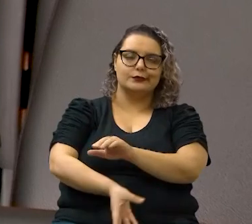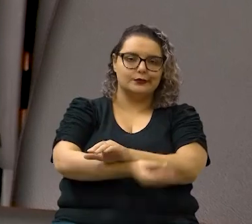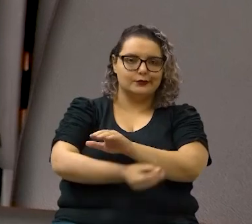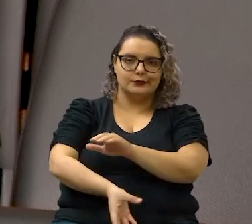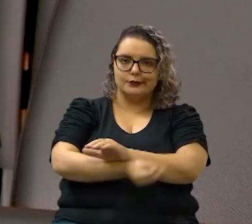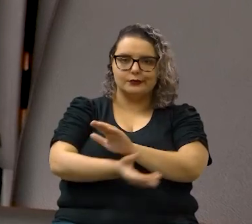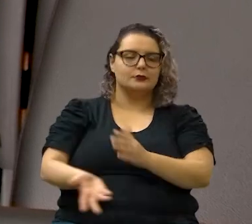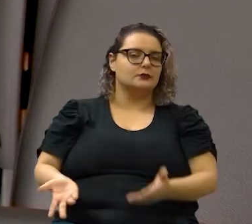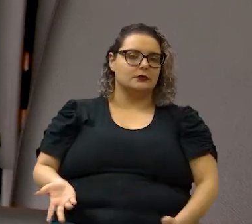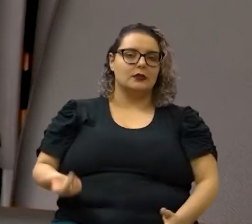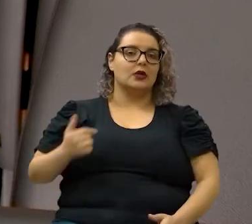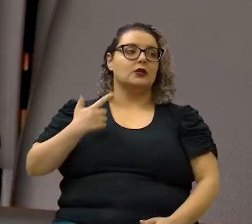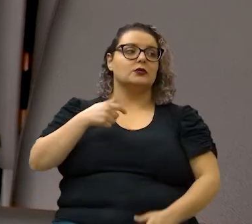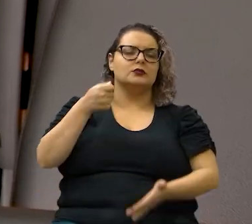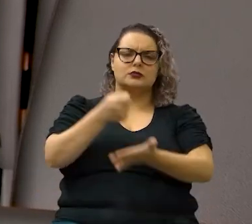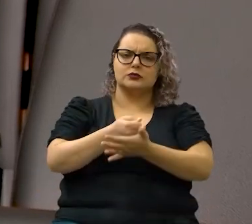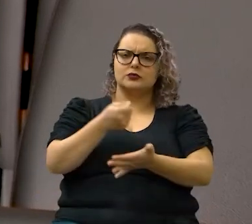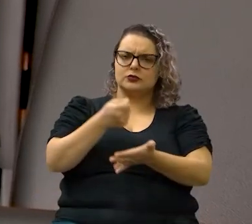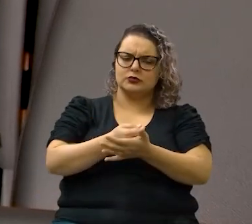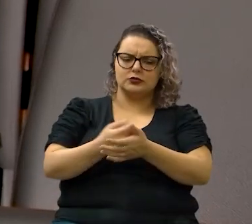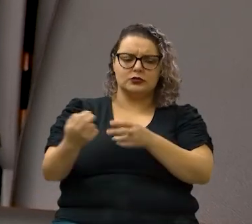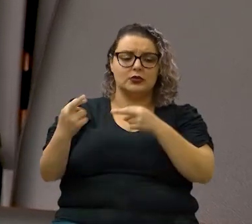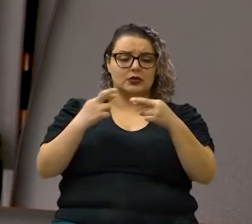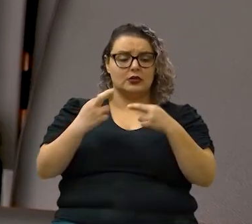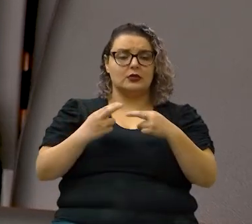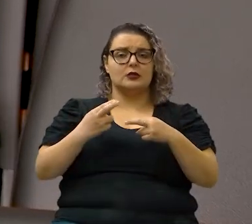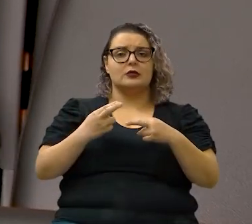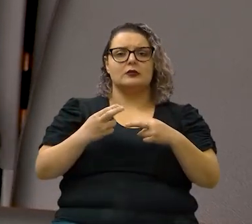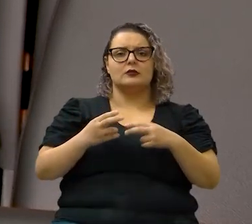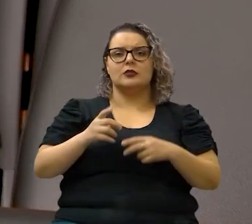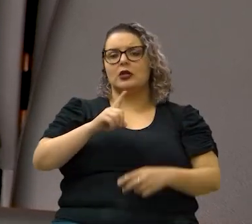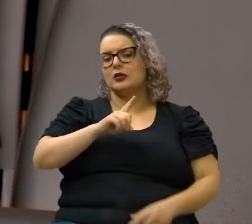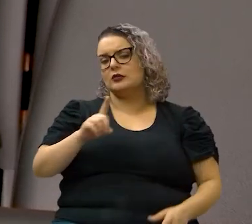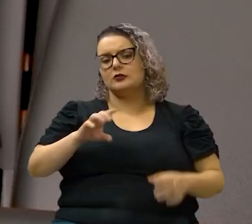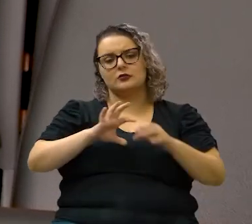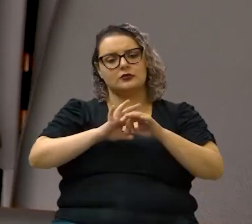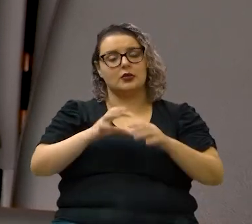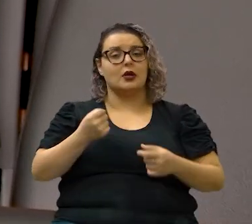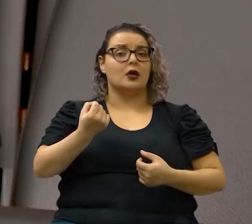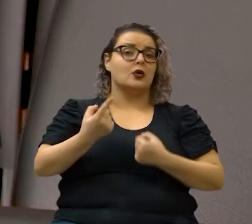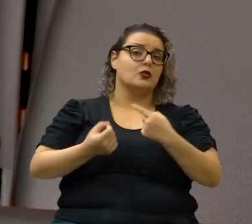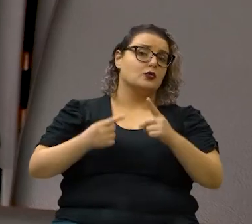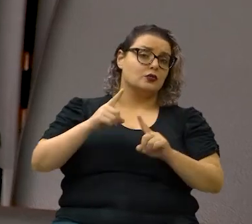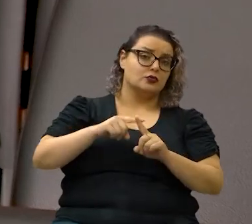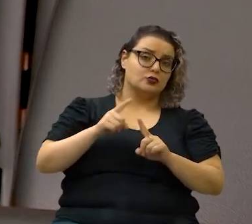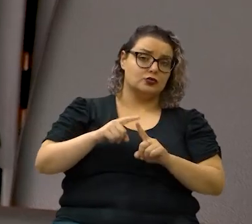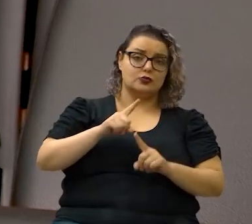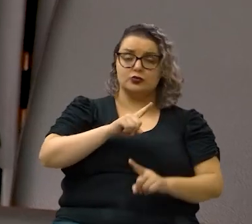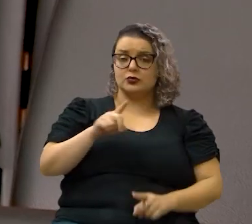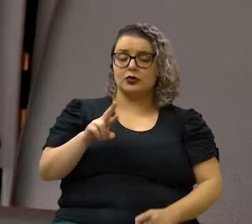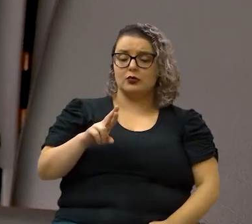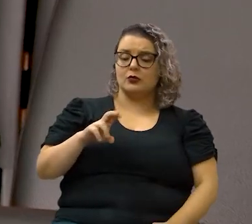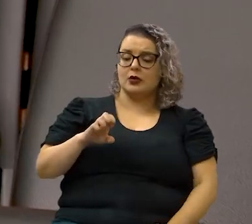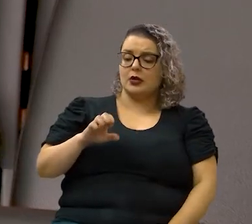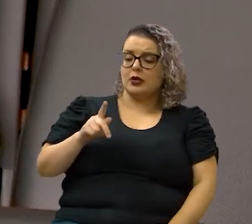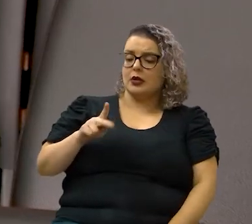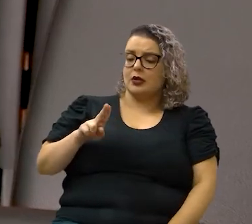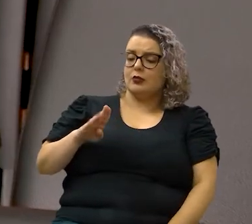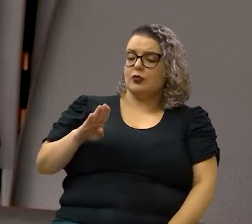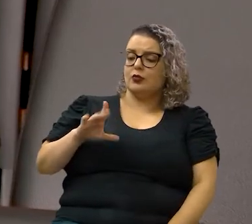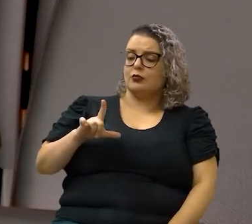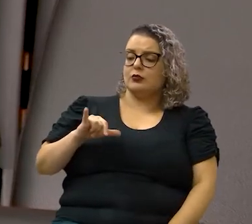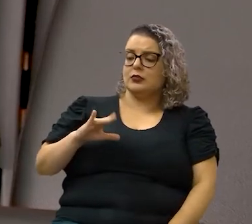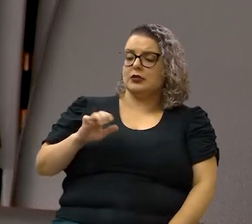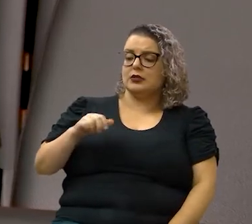cima, vai fiscalizar para impedir que algum tipo de relação não republicana impeça